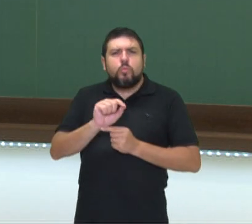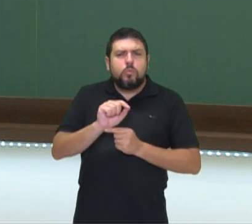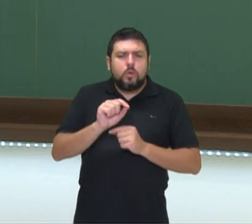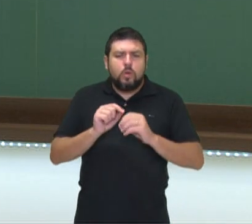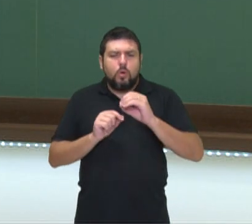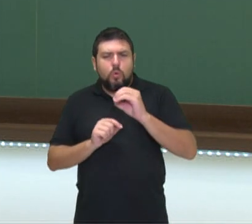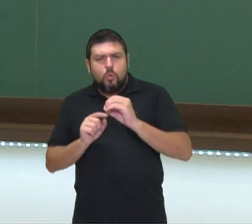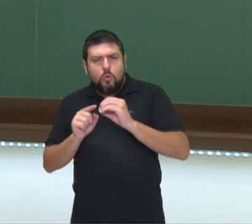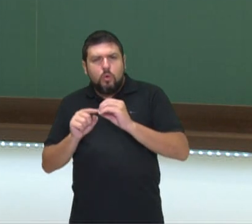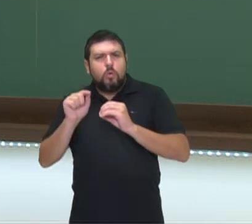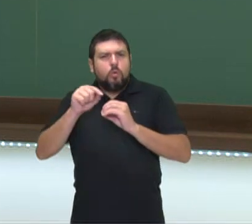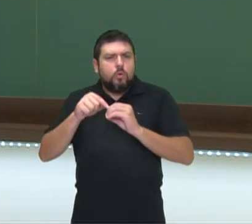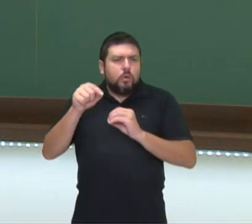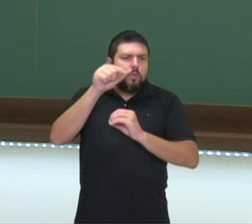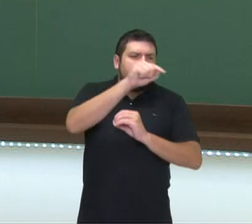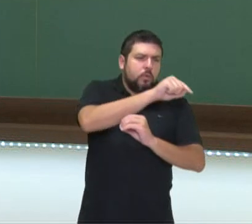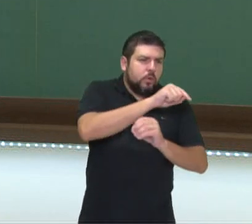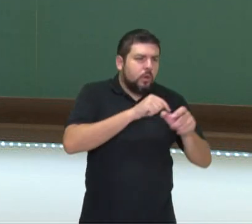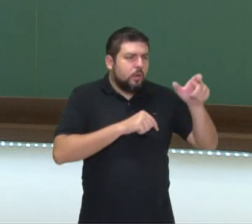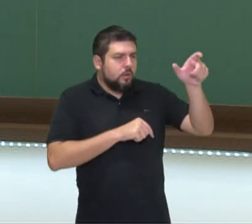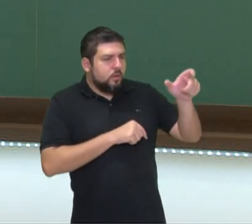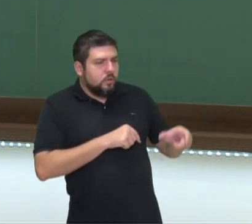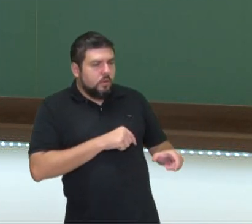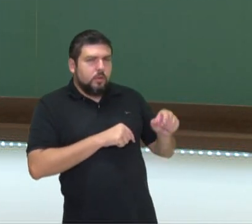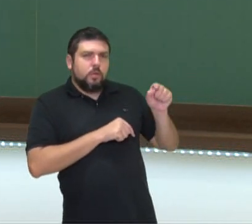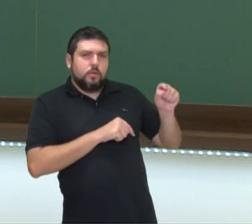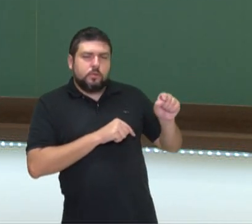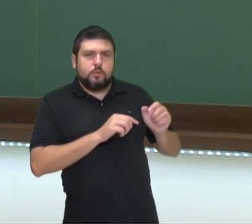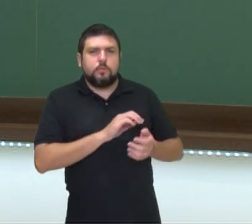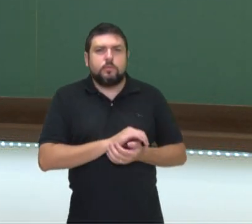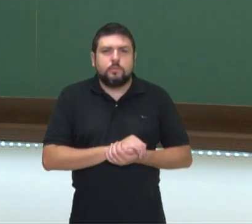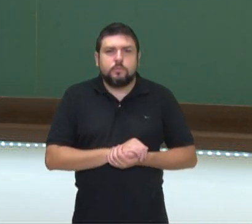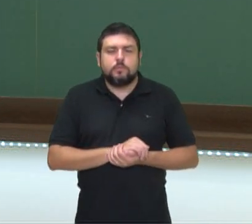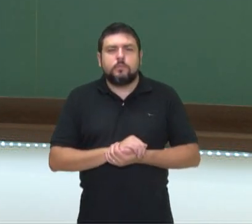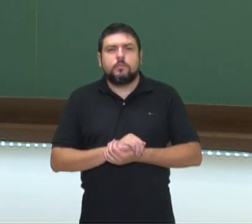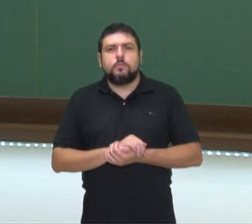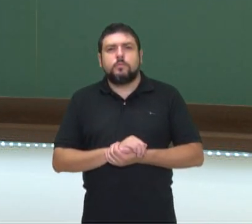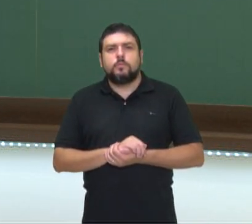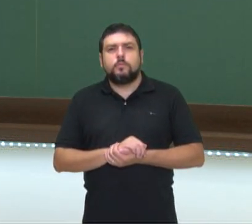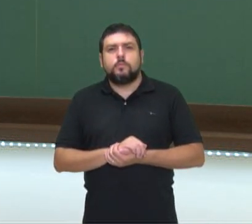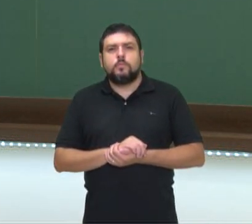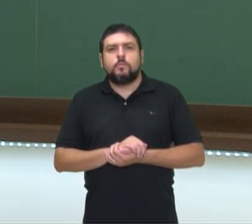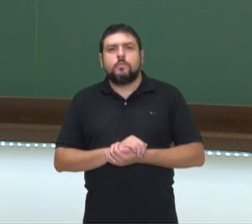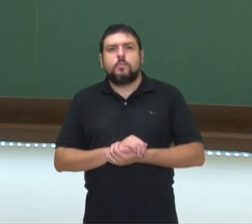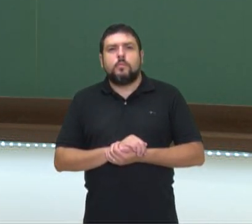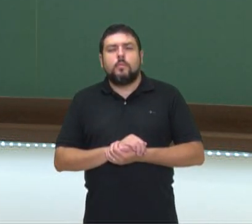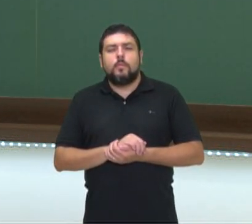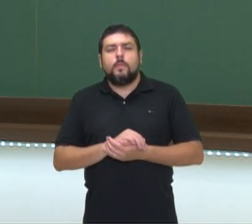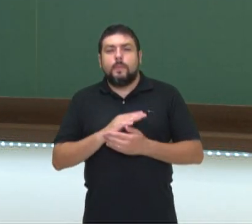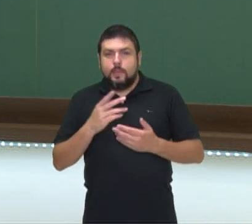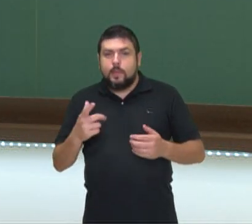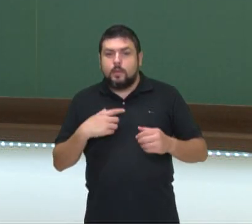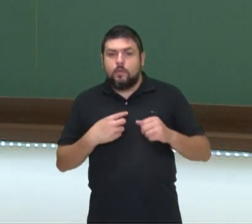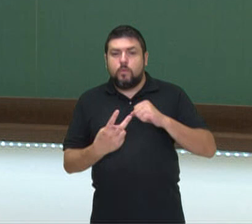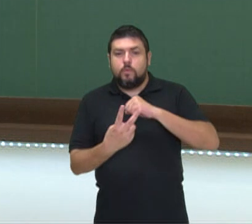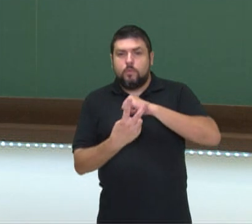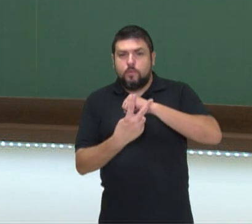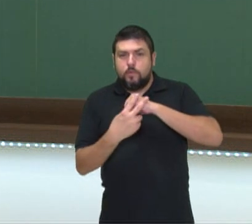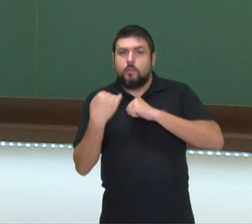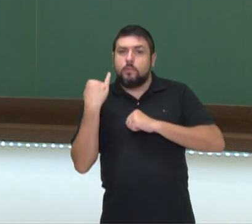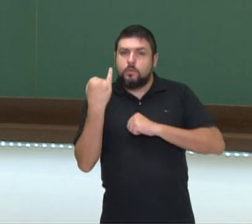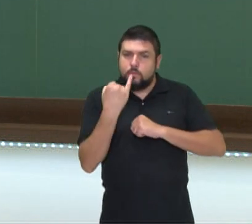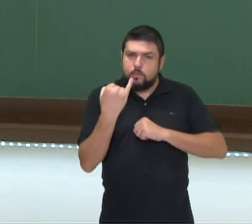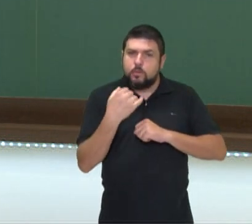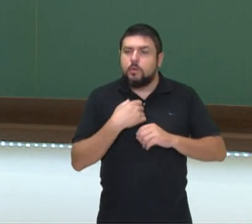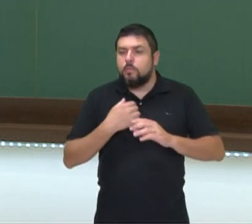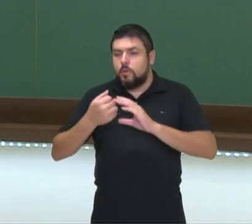ele preocupado, né? O o aqui faz o papel de um nome, do pintor no caso. Então, temos dois núcleos, o verbo